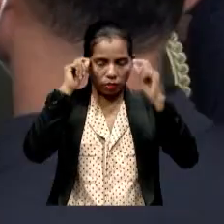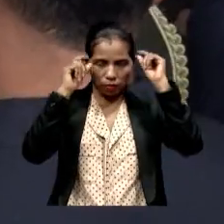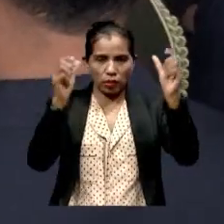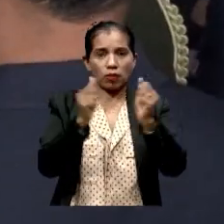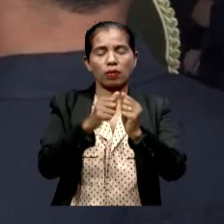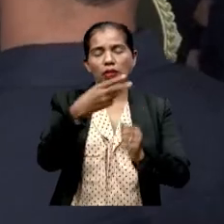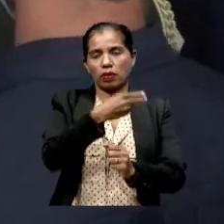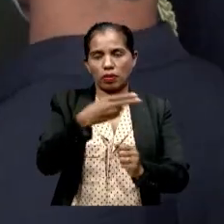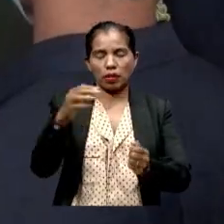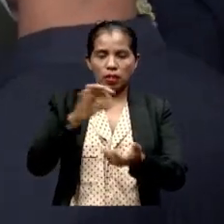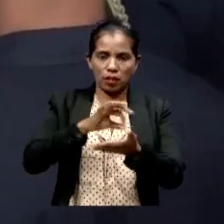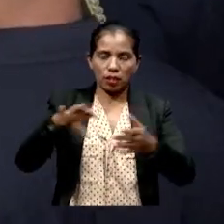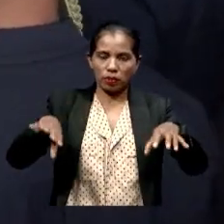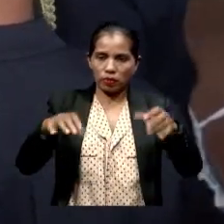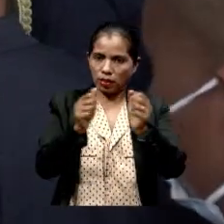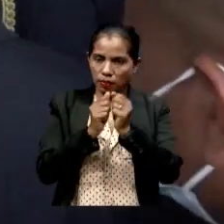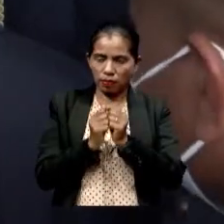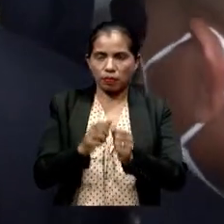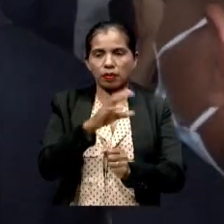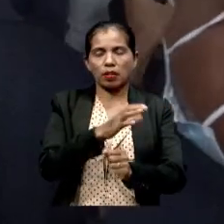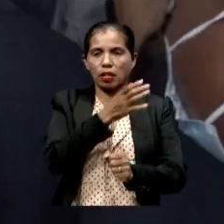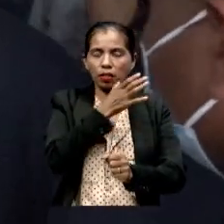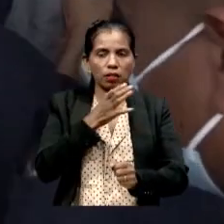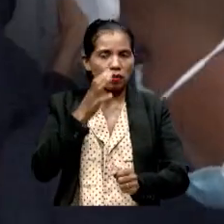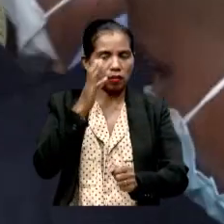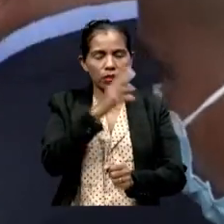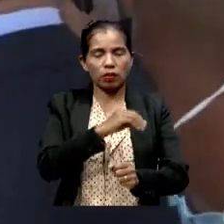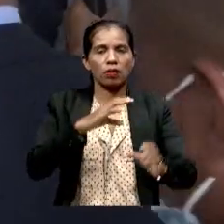Indonésia, assina acordo de cooperação em setor agricultura,